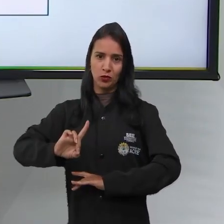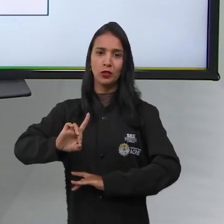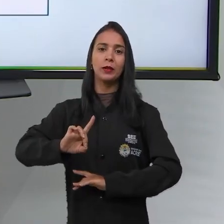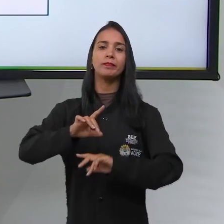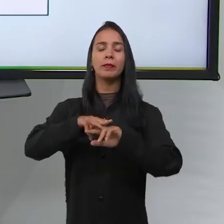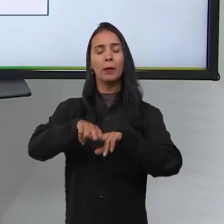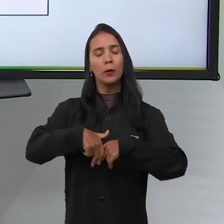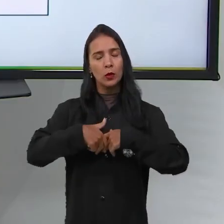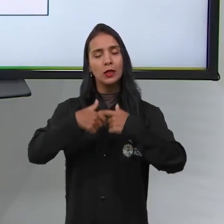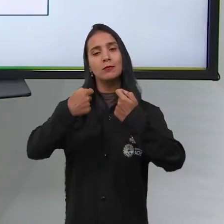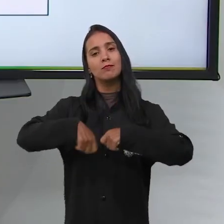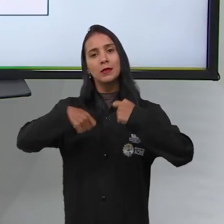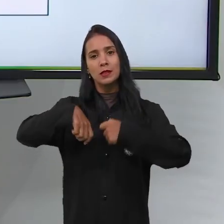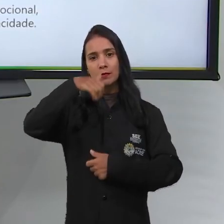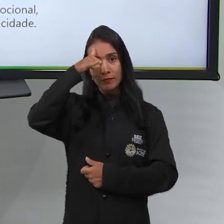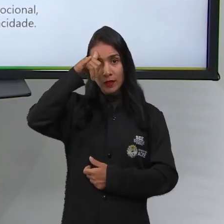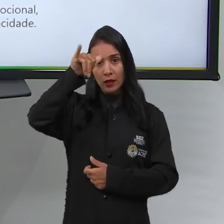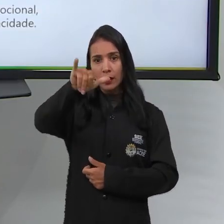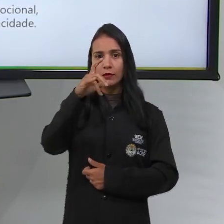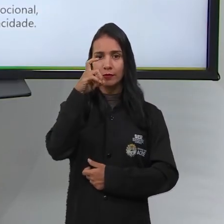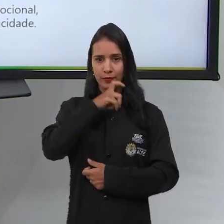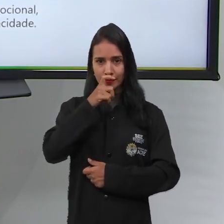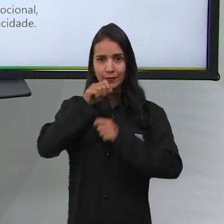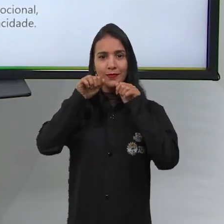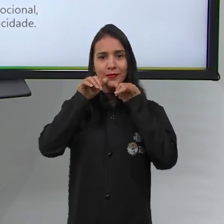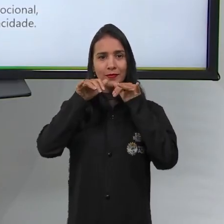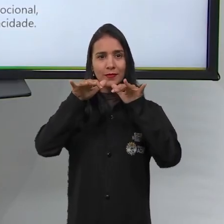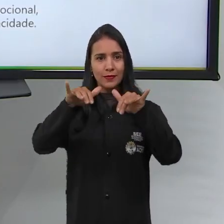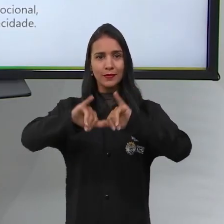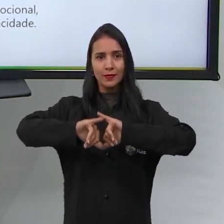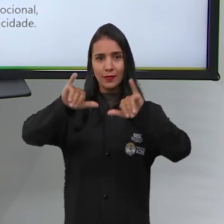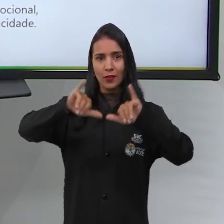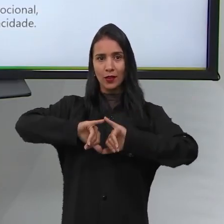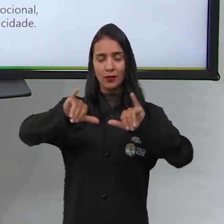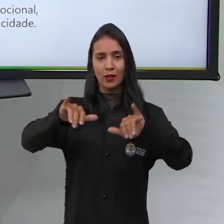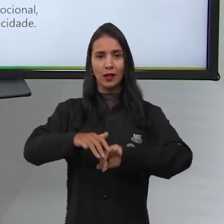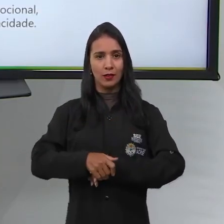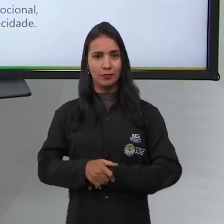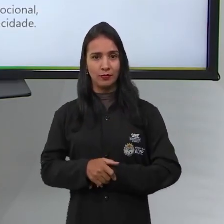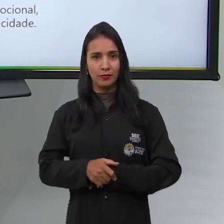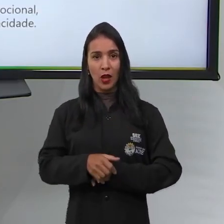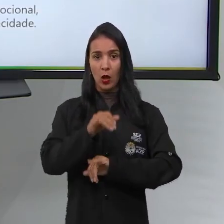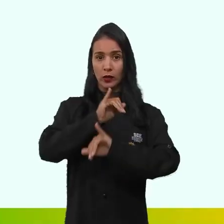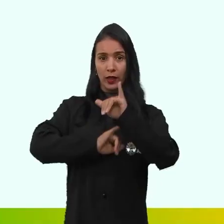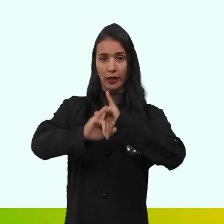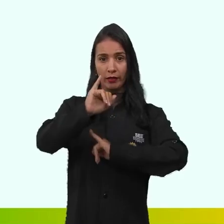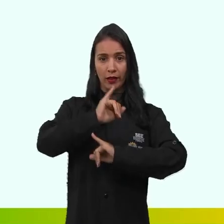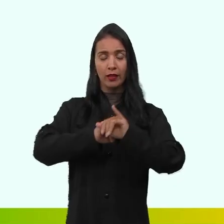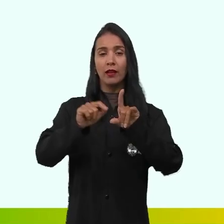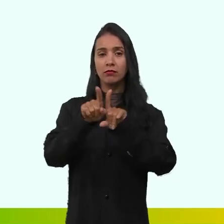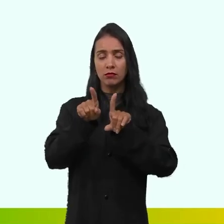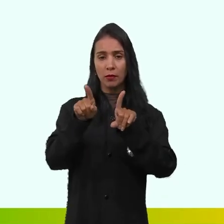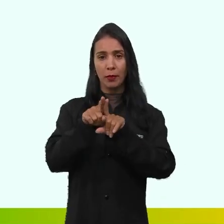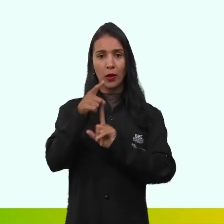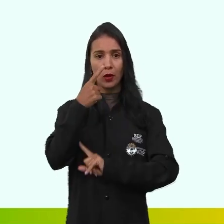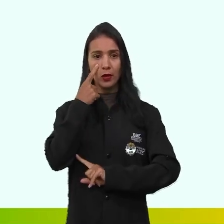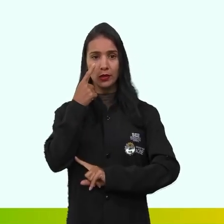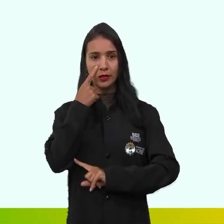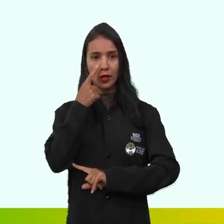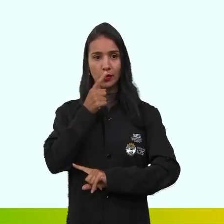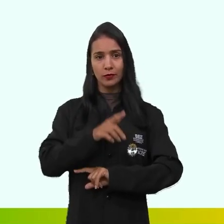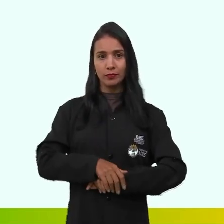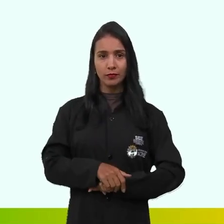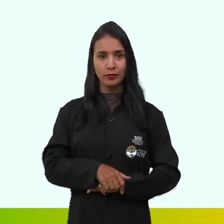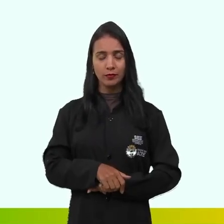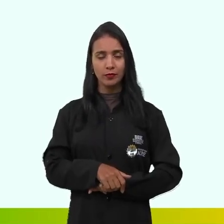visa combater quando nós falamos da disseminação, tá? Então, falando internet, olha só o que eu tenho aí para vocês, que quando